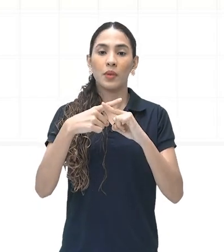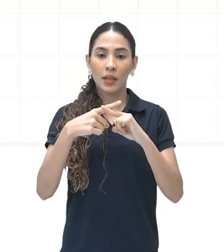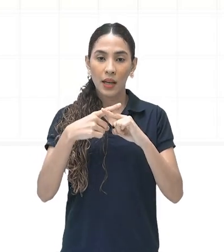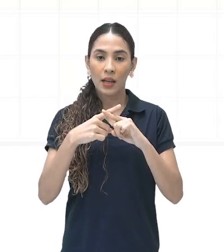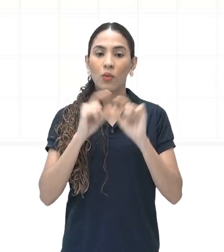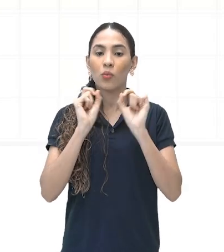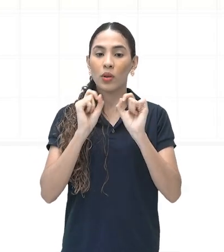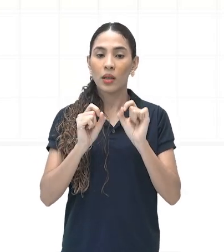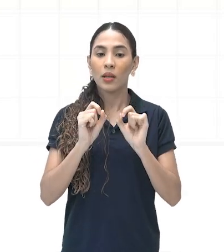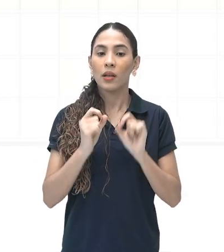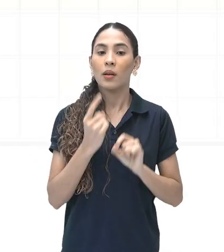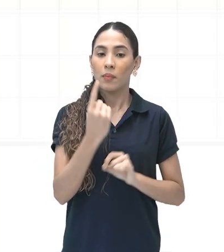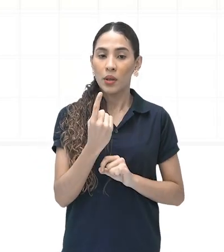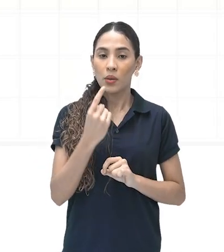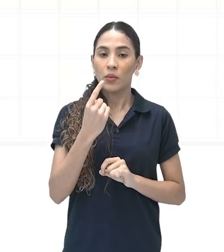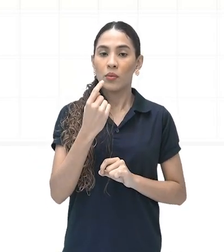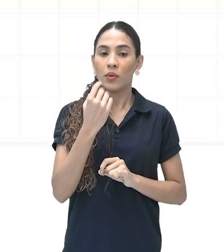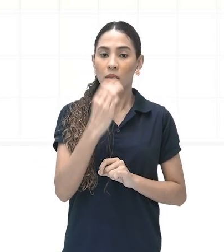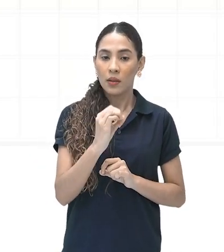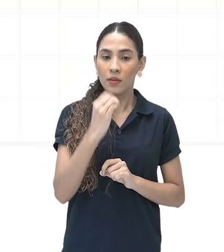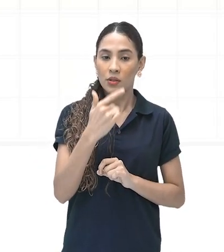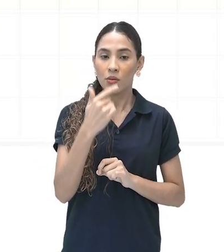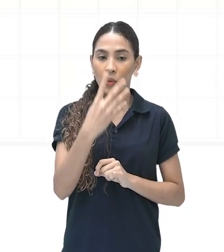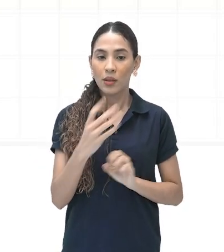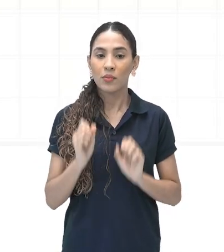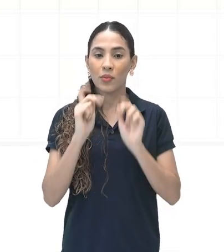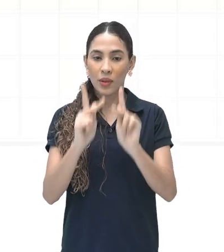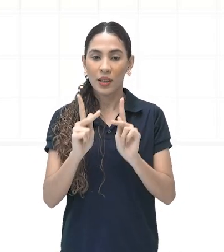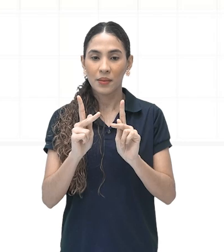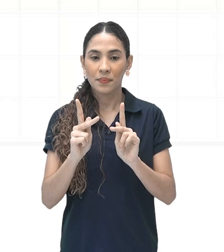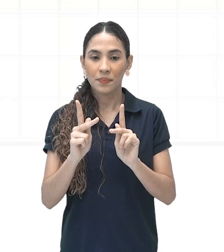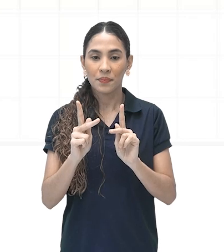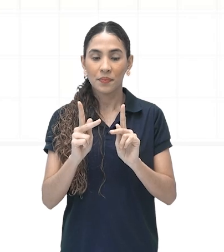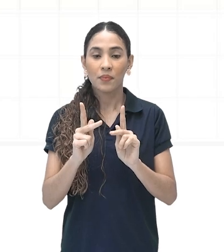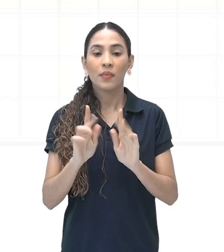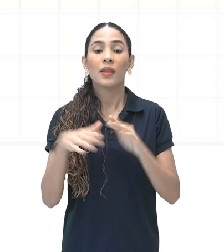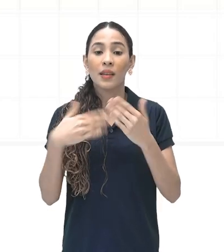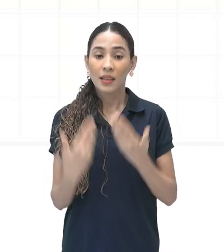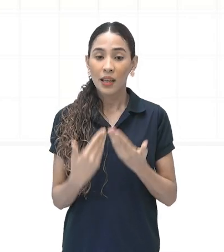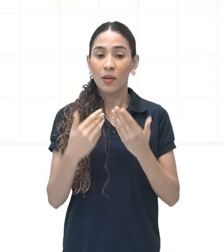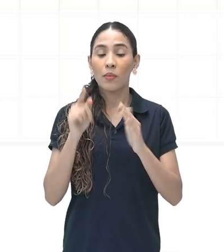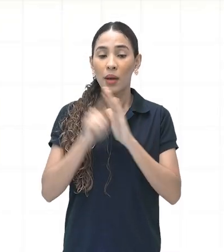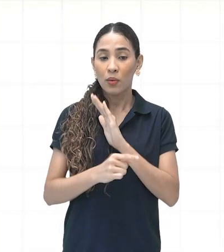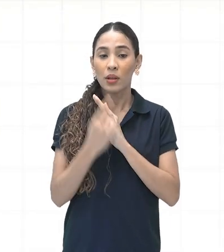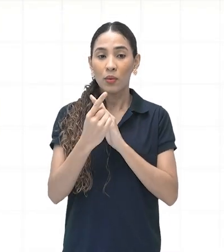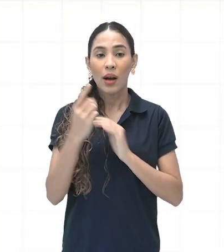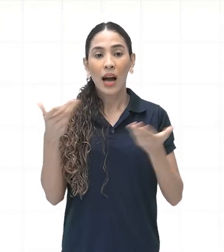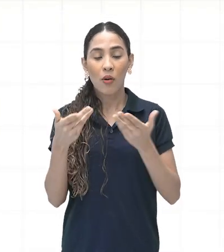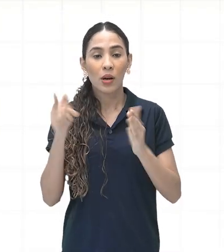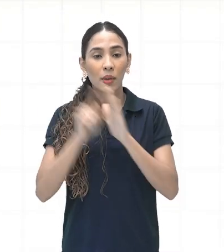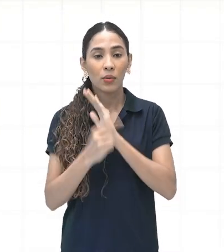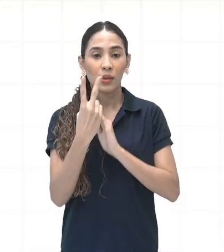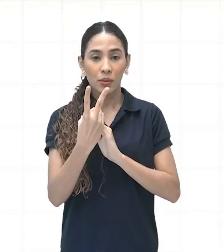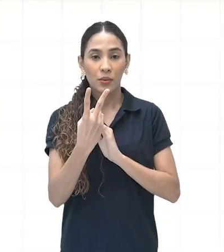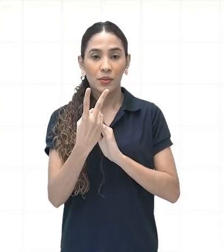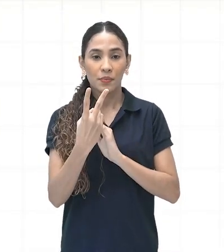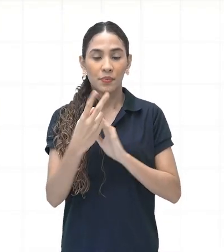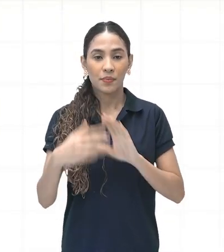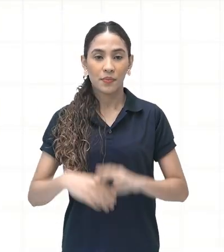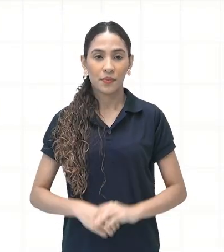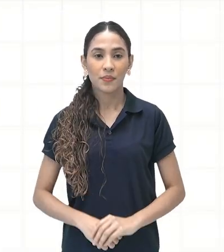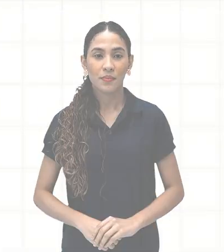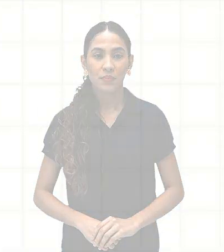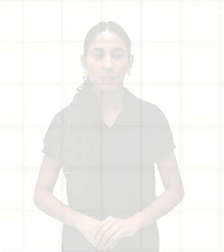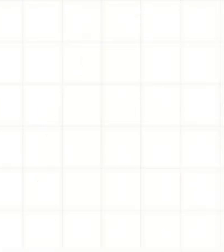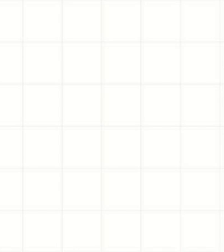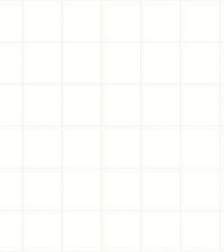multiplicar por 1024, tá bom? Resolvida, então, essa primeira questão, nós vamos para a segunda questão,